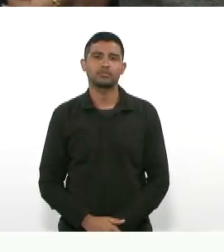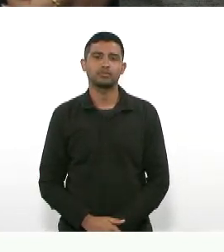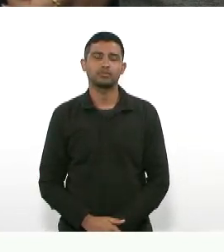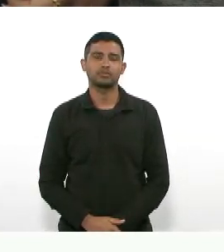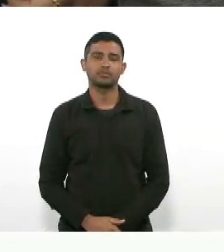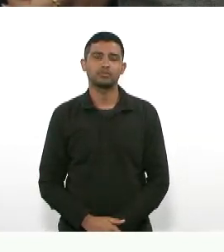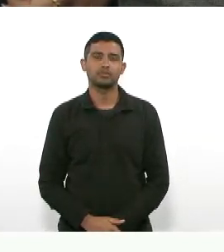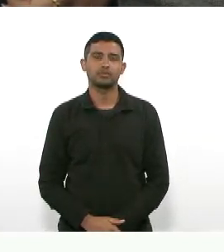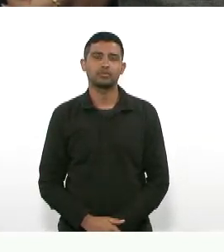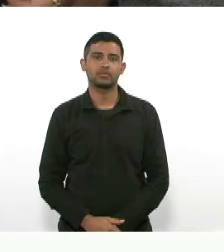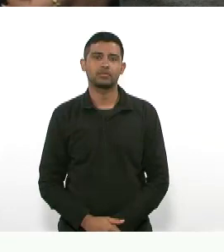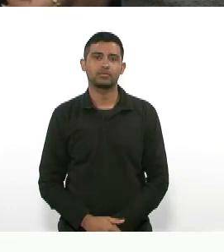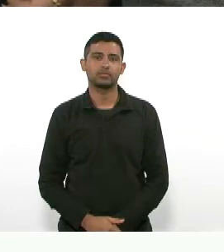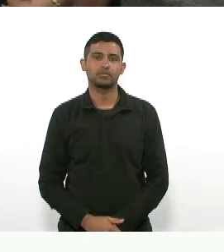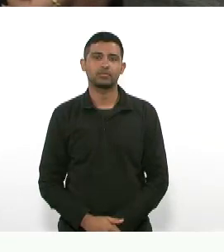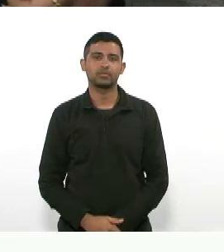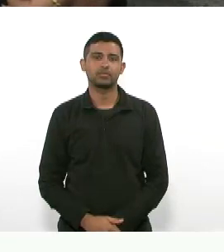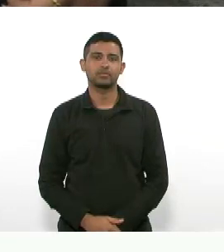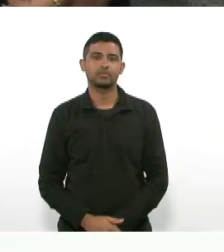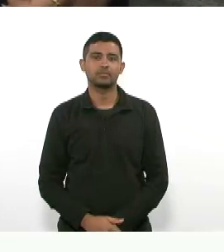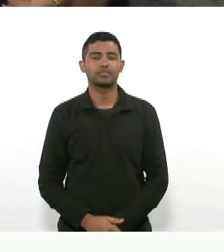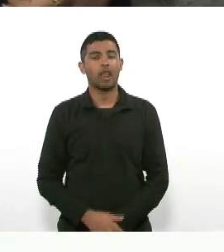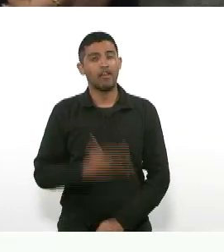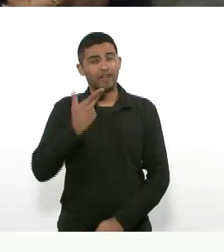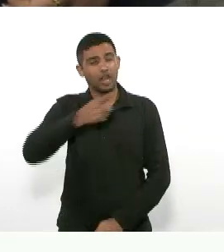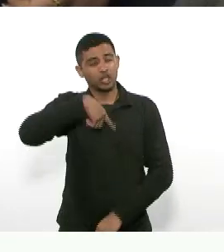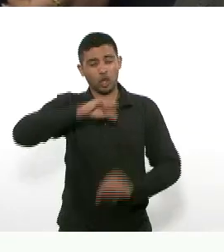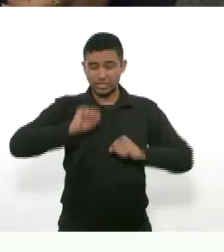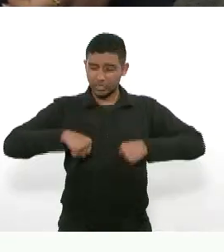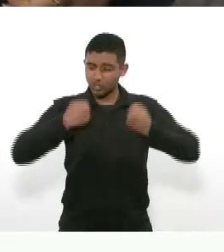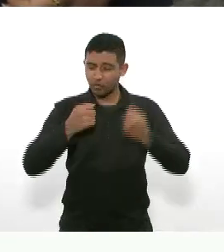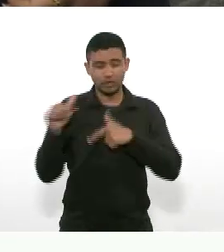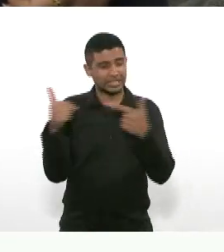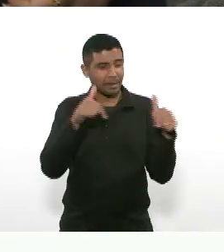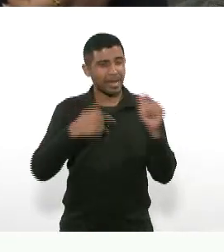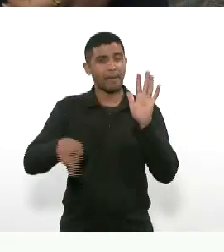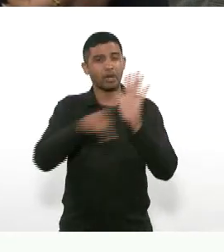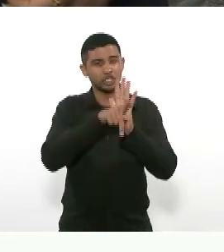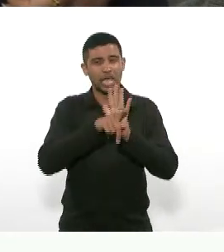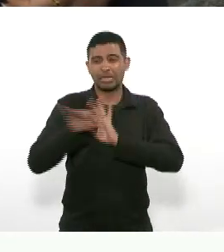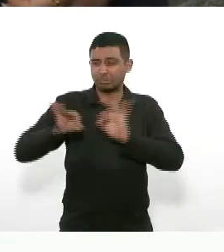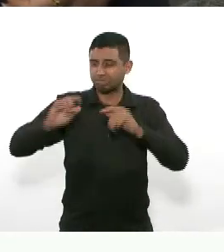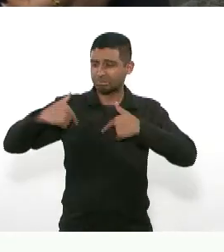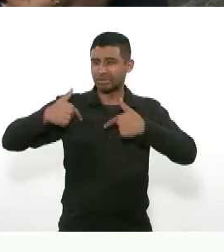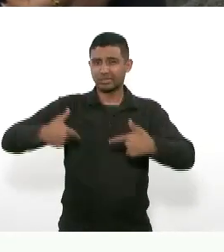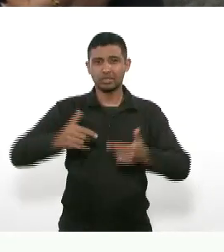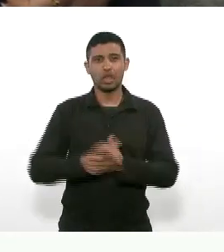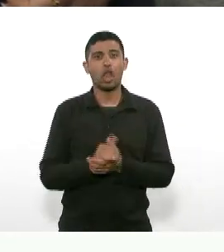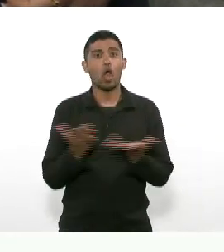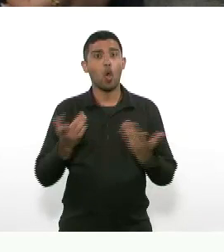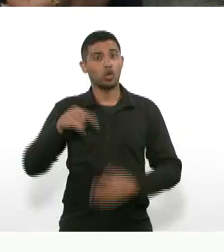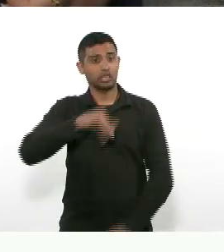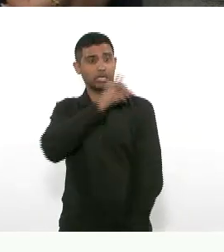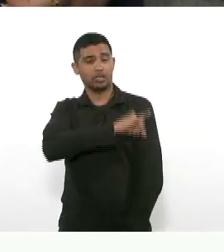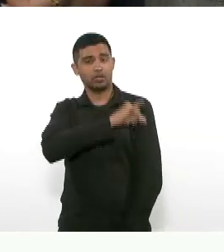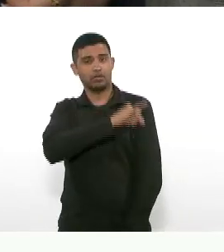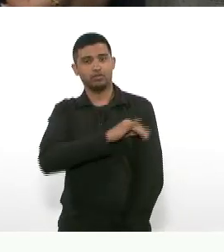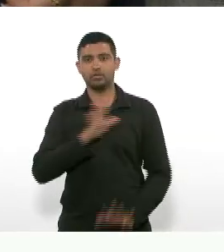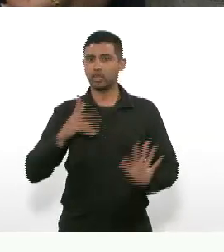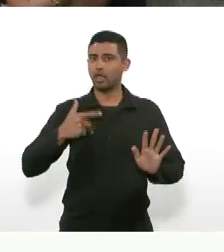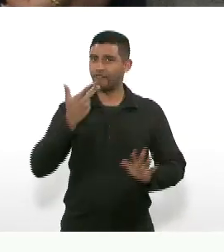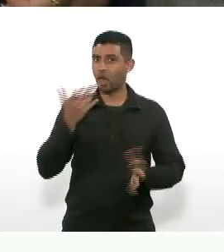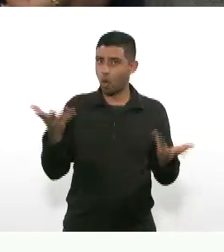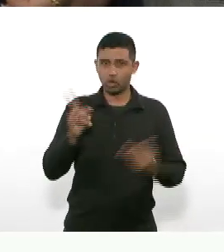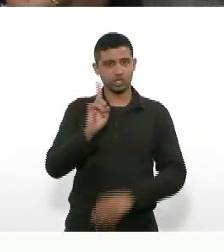nossa favorecimento para trabalhar nos projetos e planos, nós temos hoje no Rio de Janeiro, há